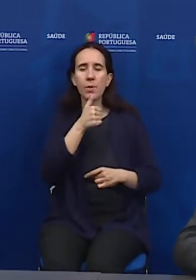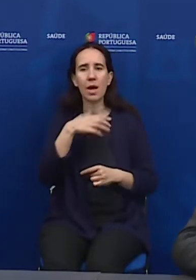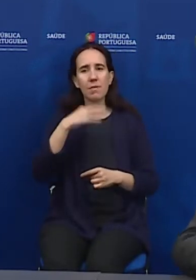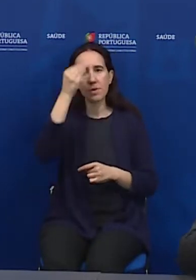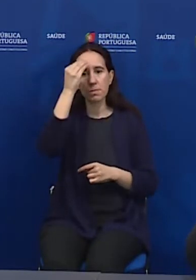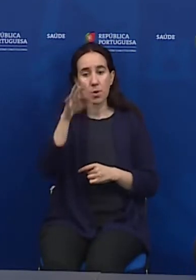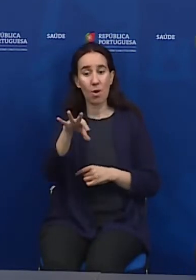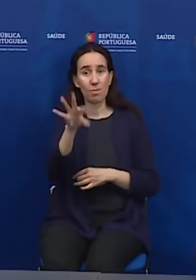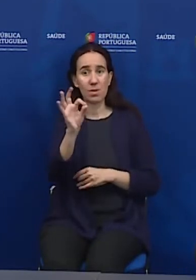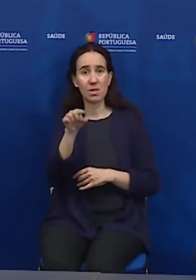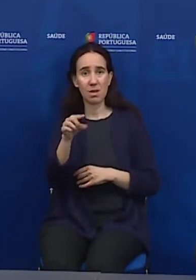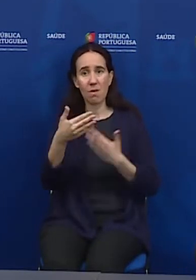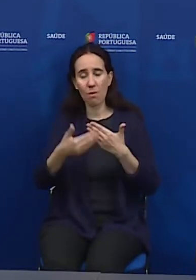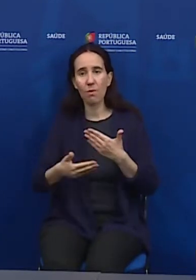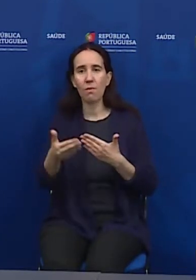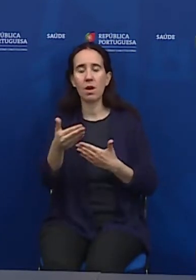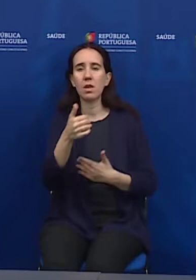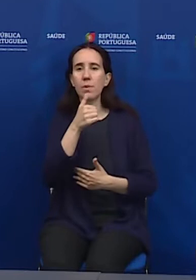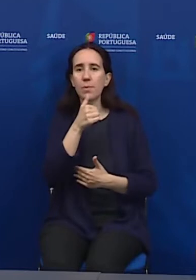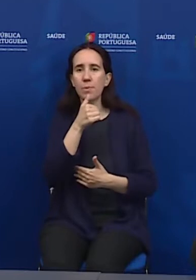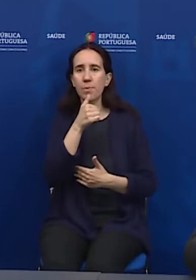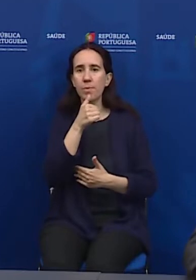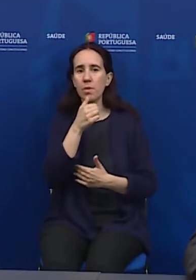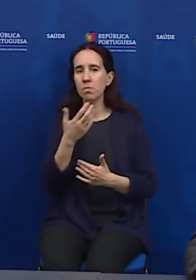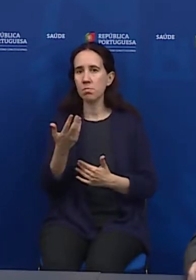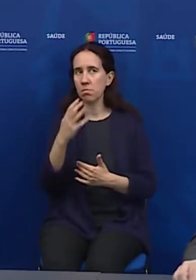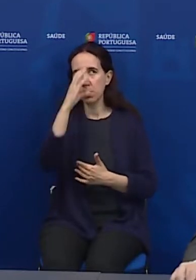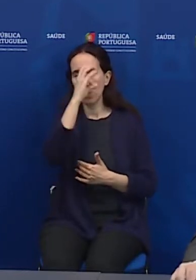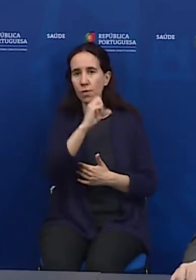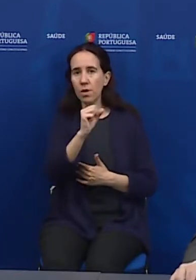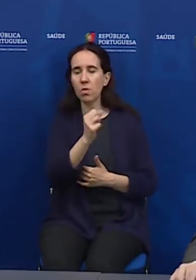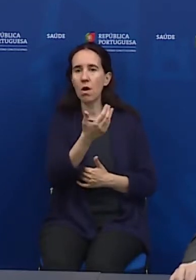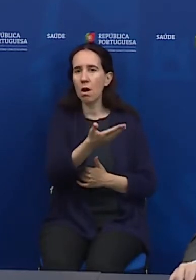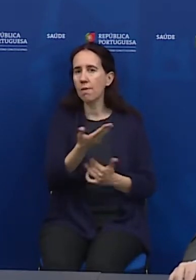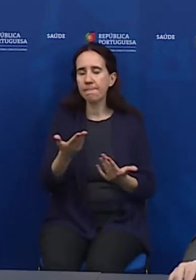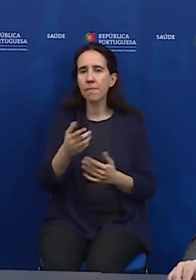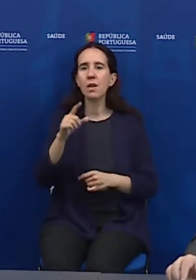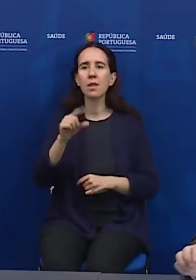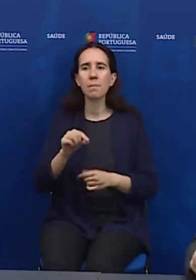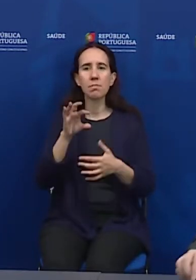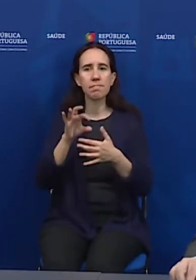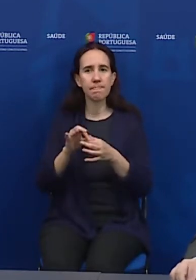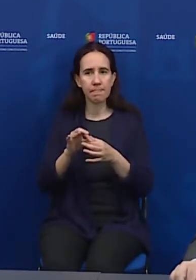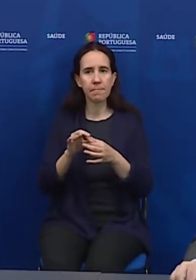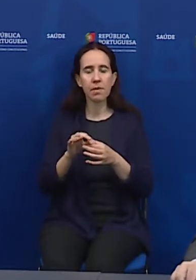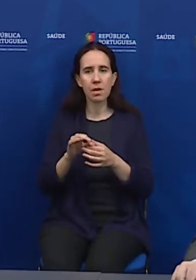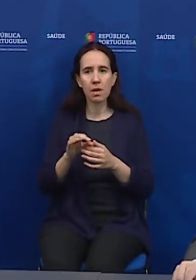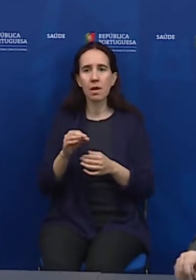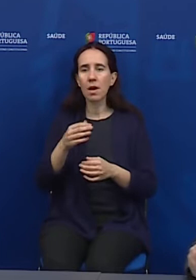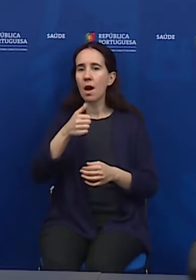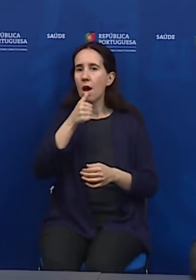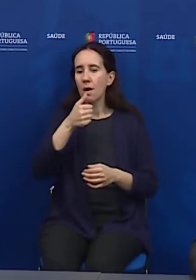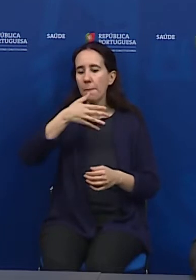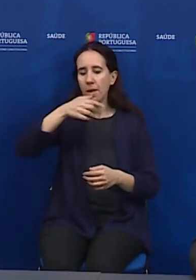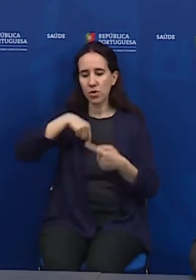uma opção que vai ser tida em conta por parte do Governo. E depois, em relação à terapêutica com plasma